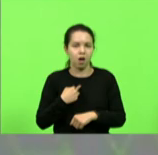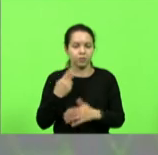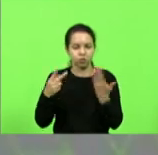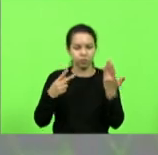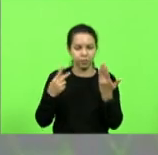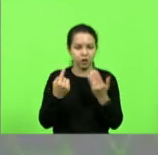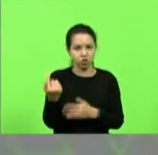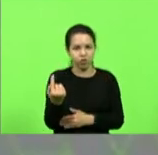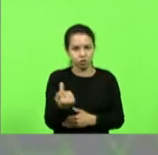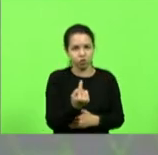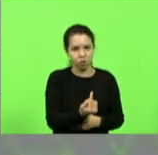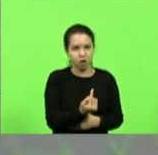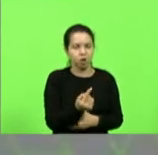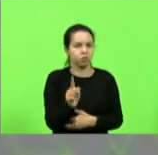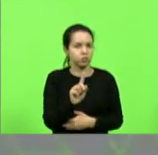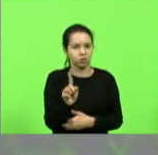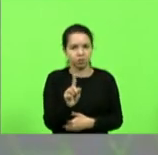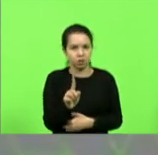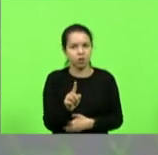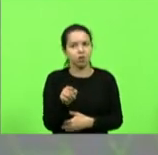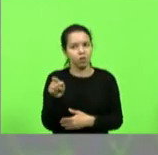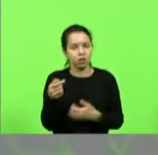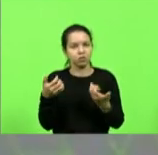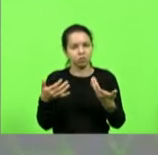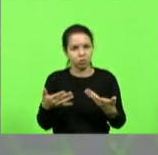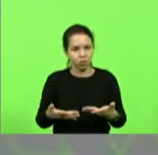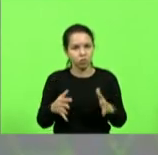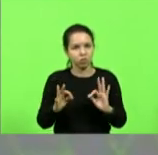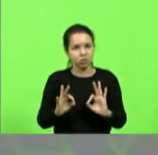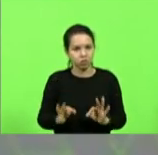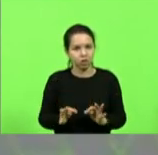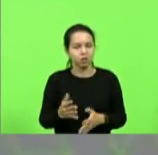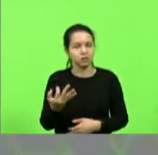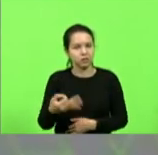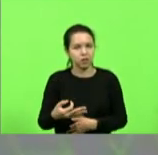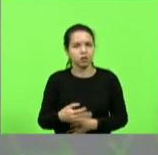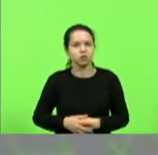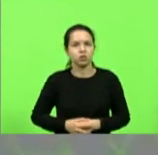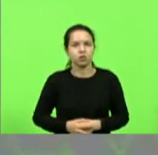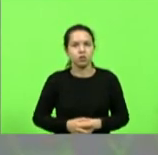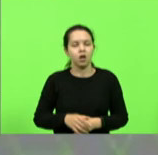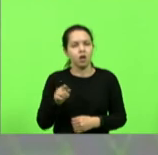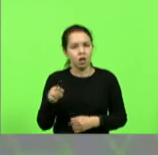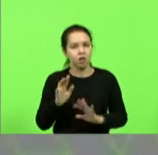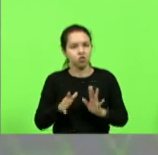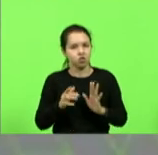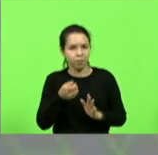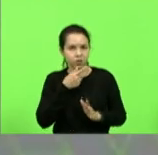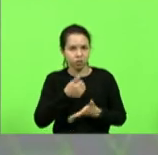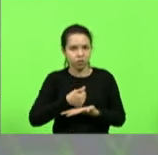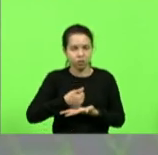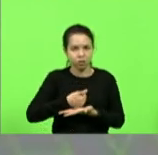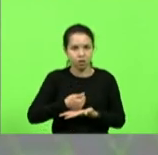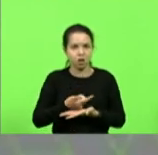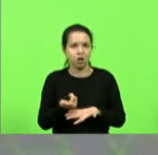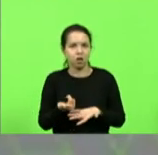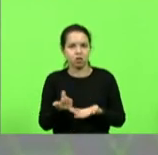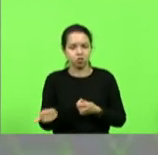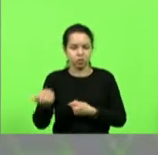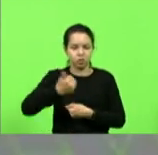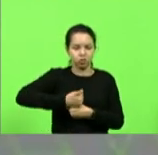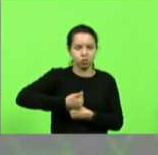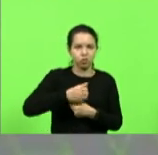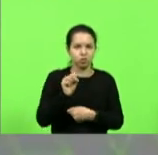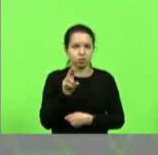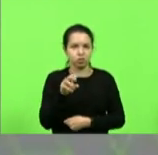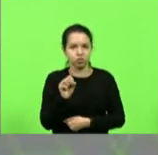professor Celso Tondim trouxe muito bem isso, né? Olhar esse olhar culpabilizante, patologizante, medicalizante, não é para substituir o nosso SUS,